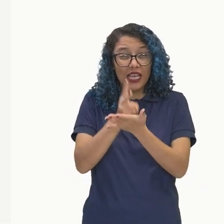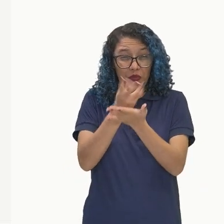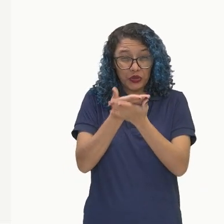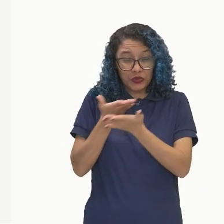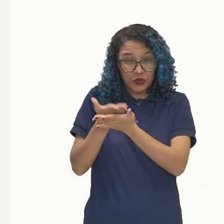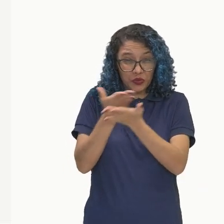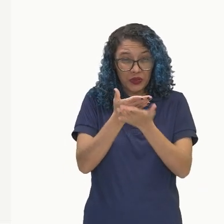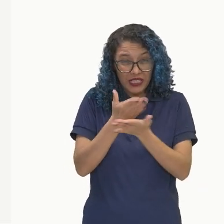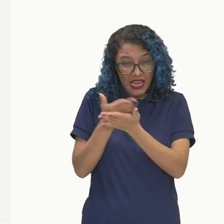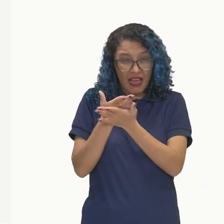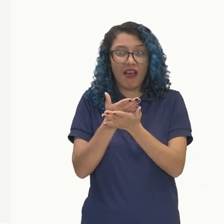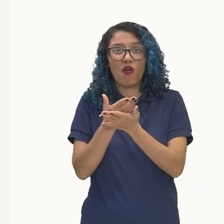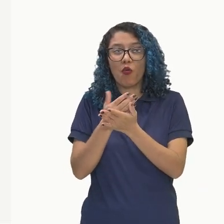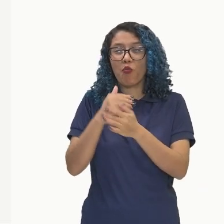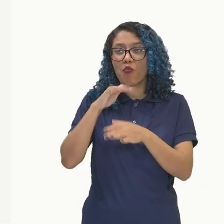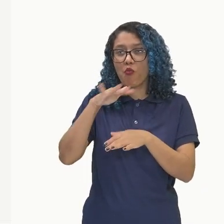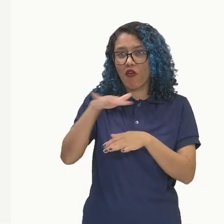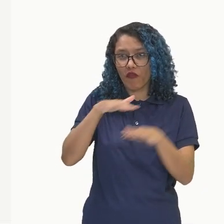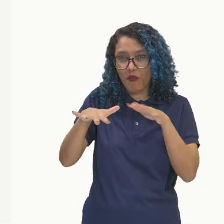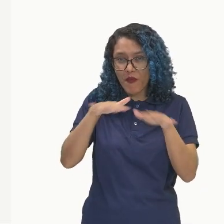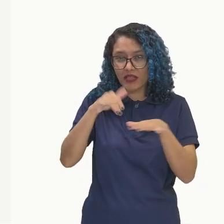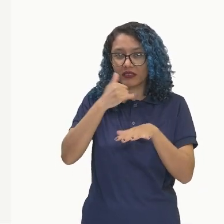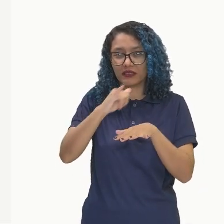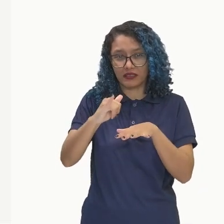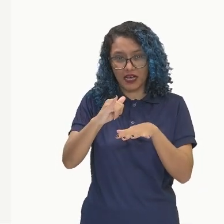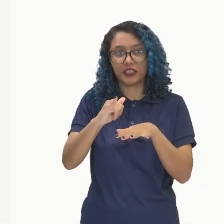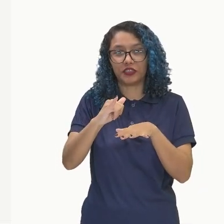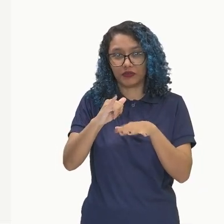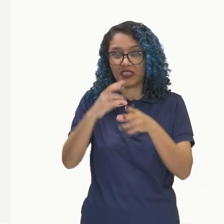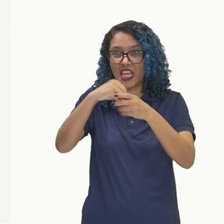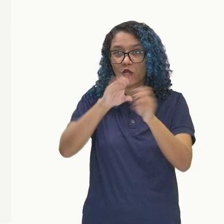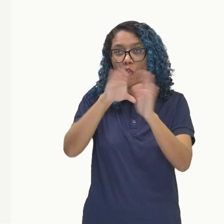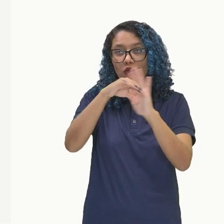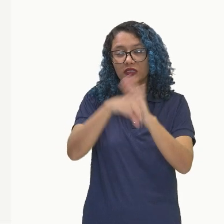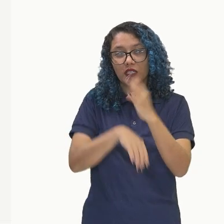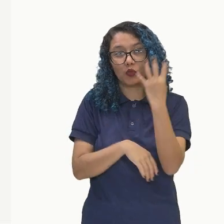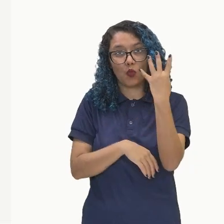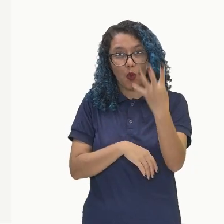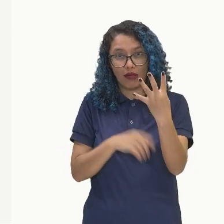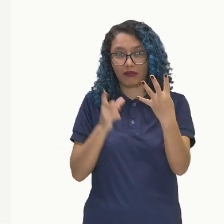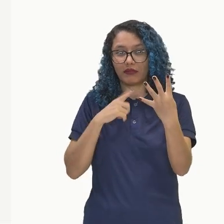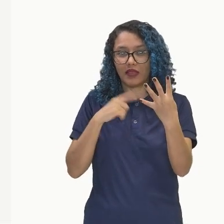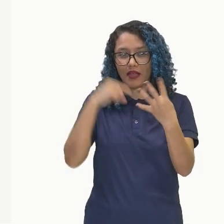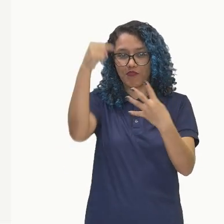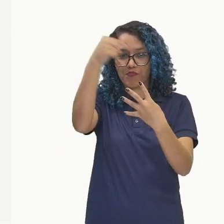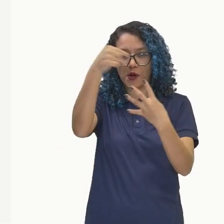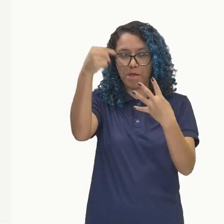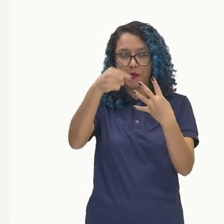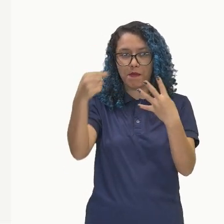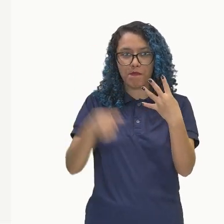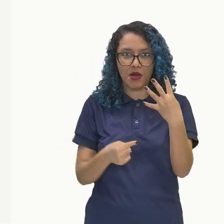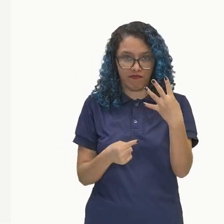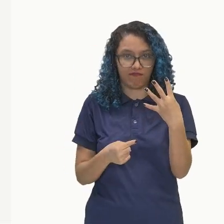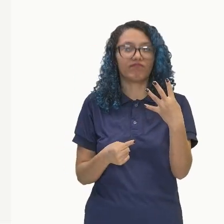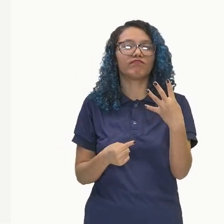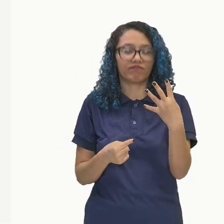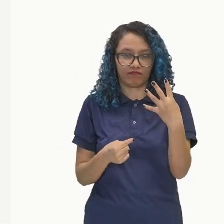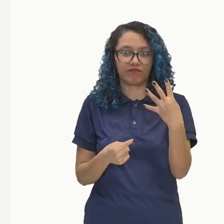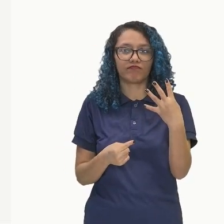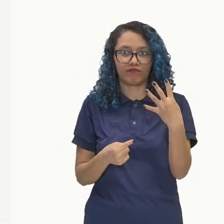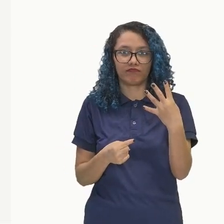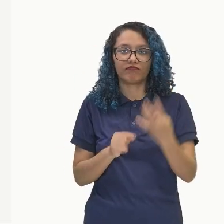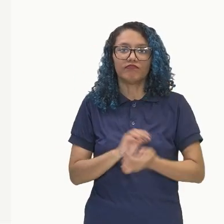que temos aí essas 4 grandezas. Toda vez que eu estiver falando, e nessa